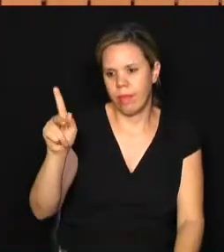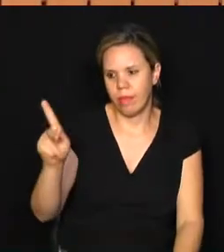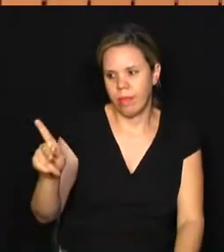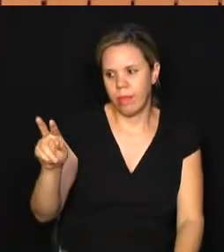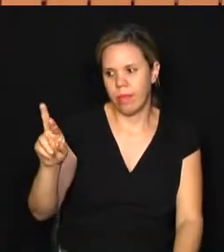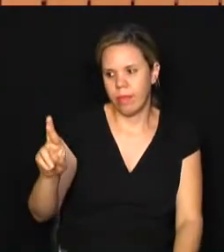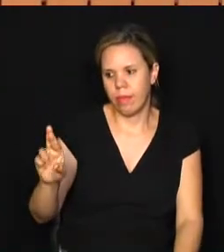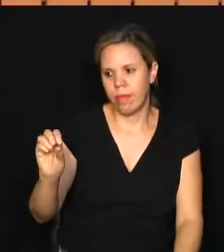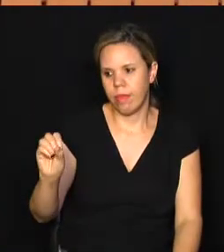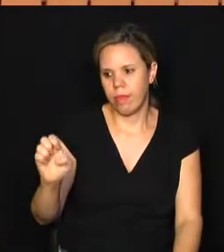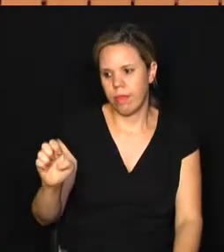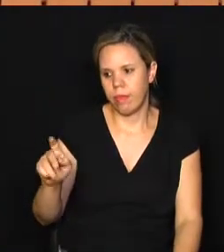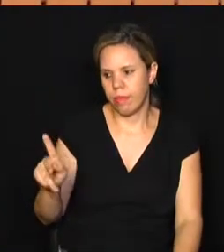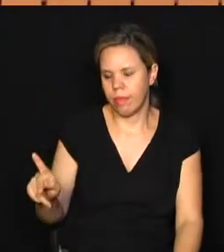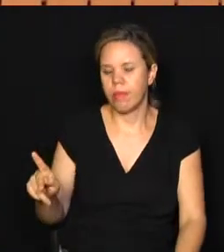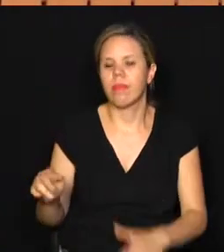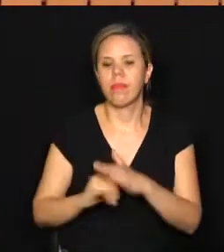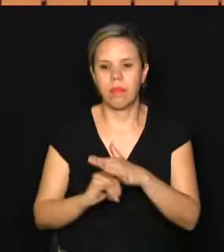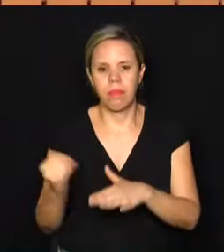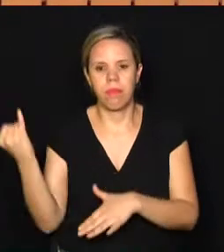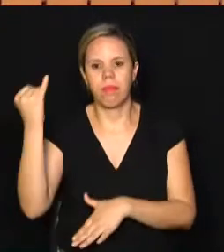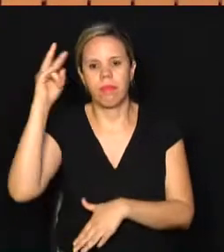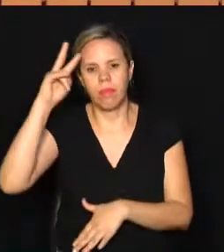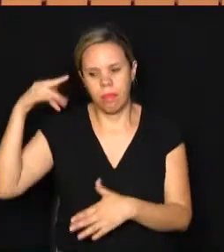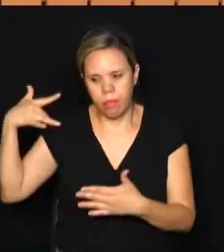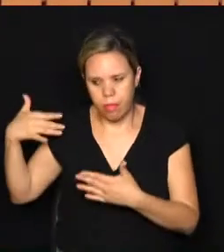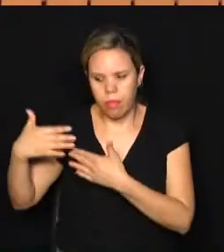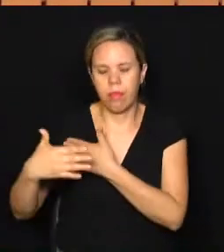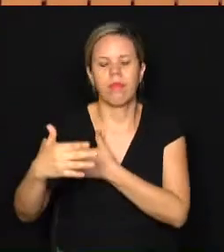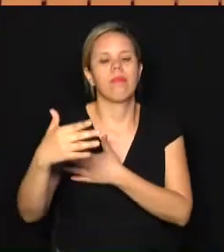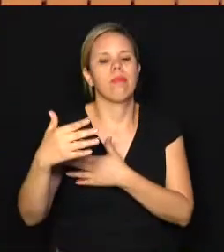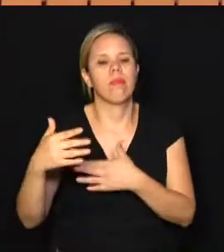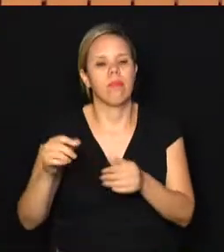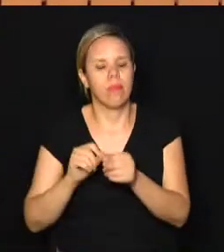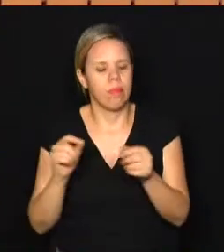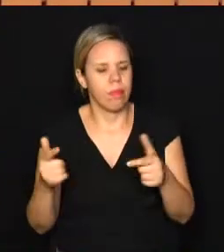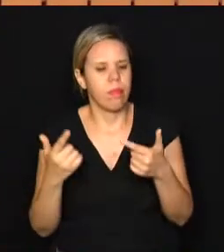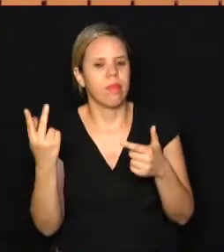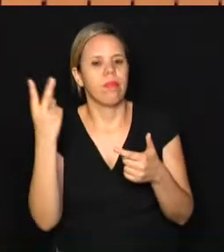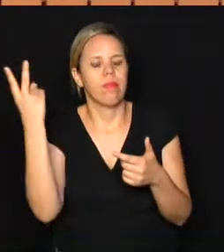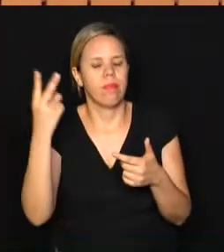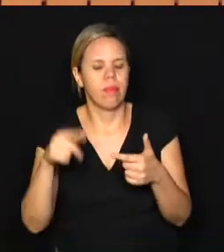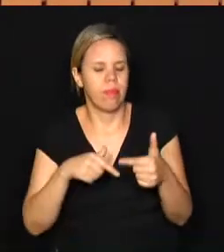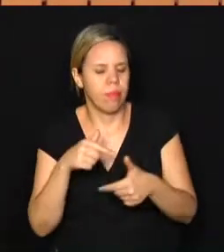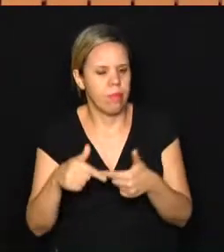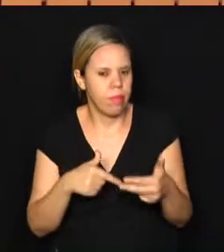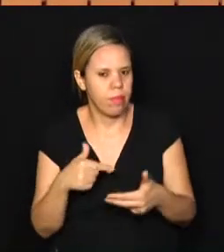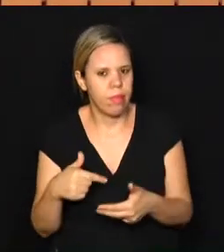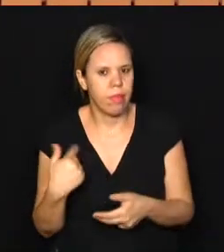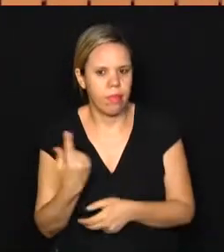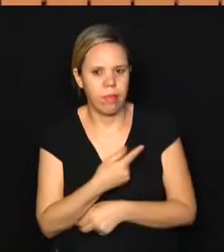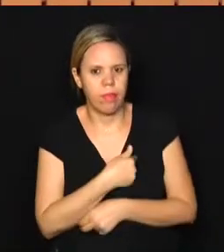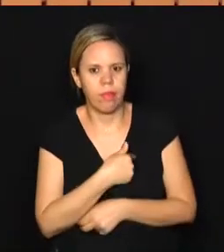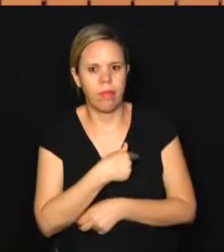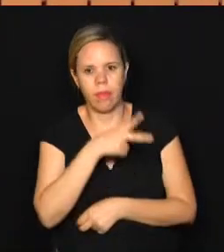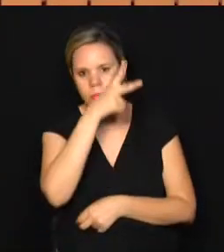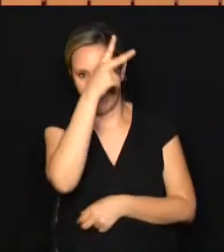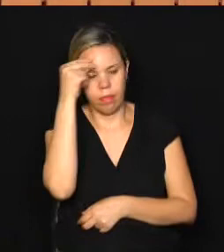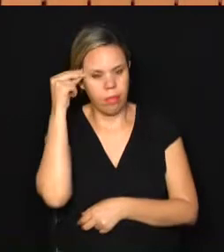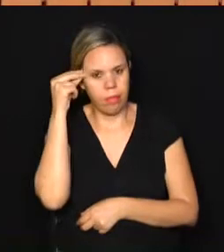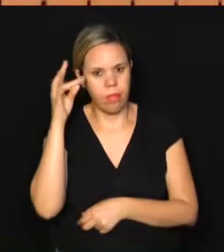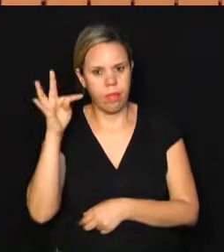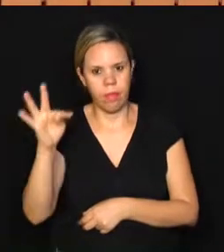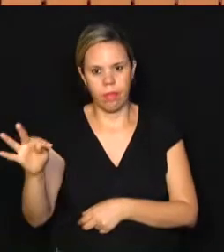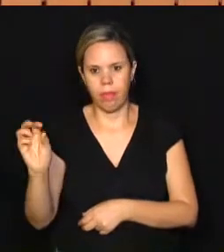dessa entidade, muito importante também a menção em relação ao nosso eterno prefeito, Toninho,